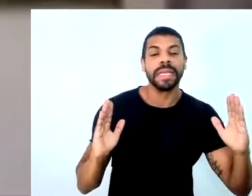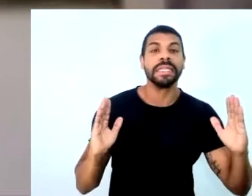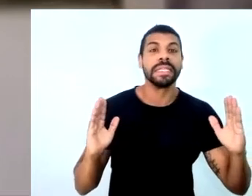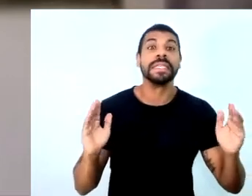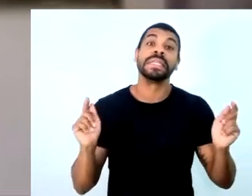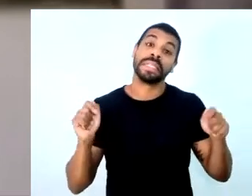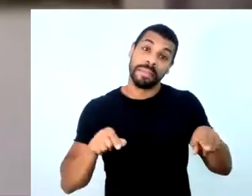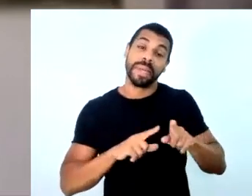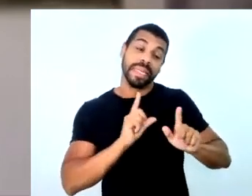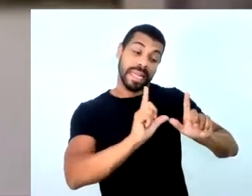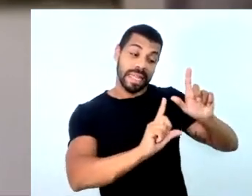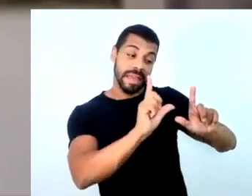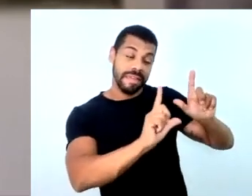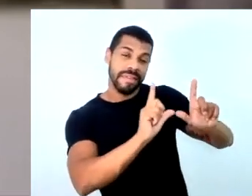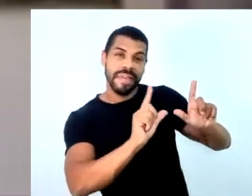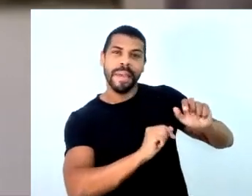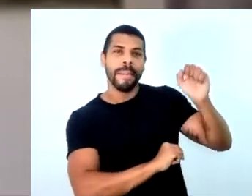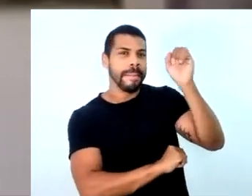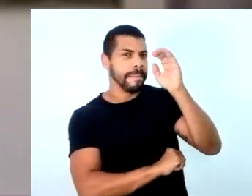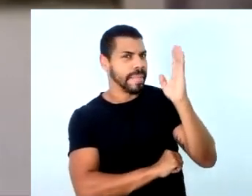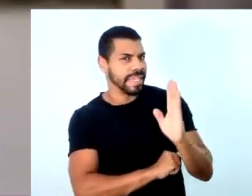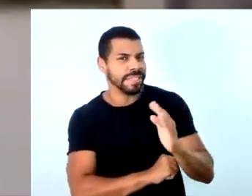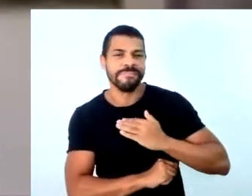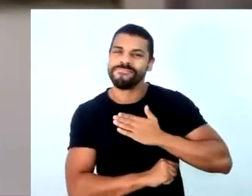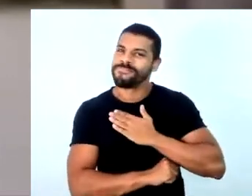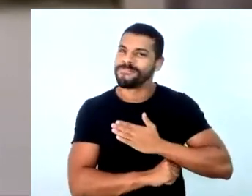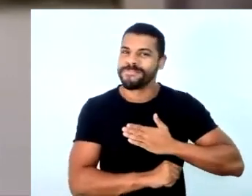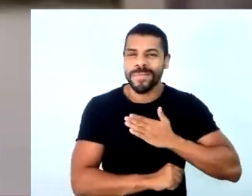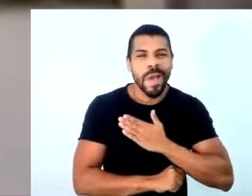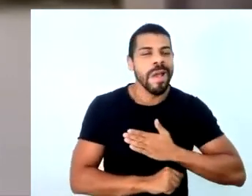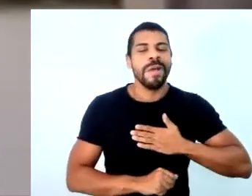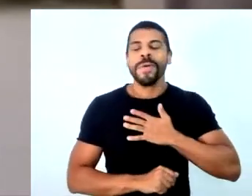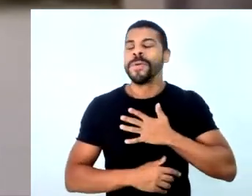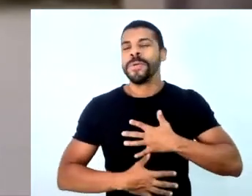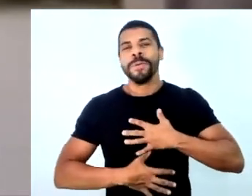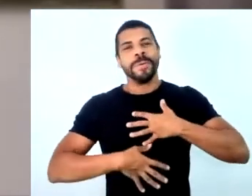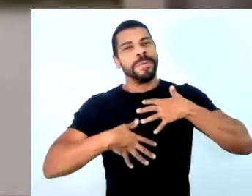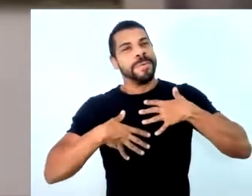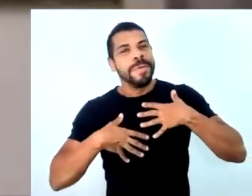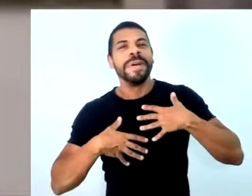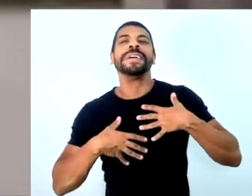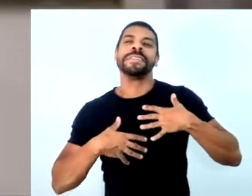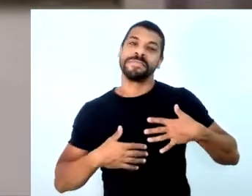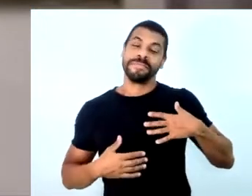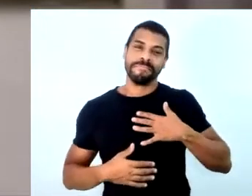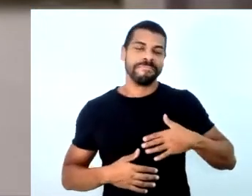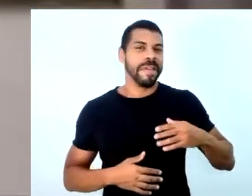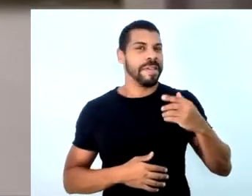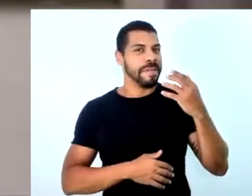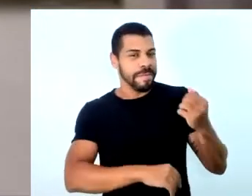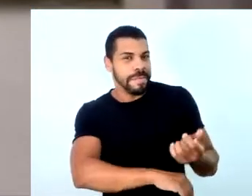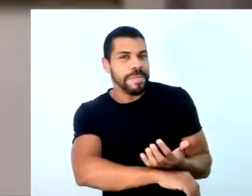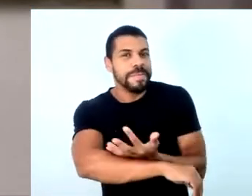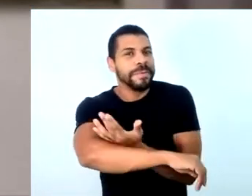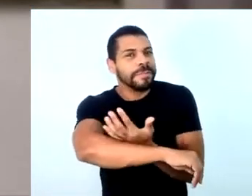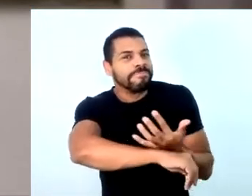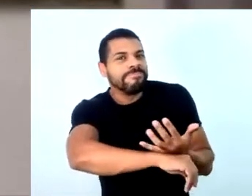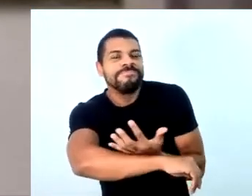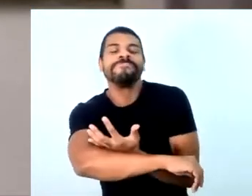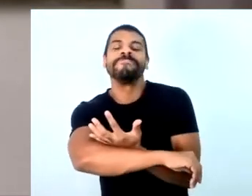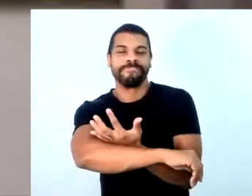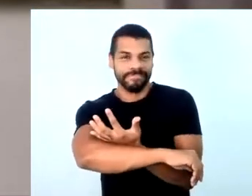uma série que foi ao ar no Canal Brasil, que eu tenho muito orgulho de ter feito. É uma série que me emociona